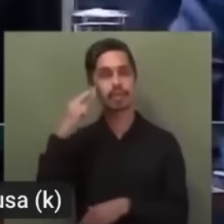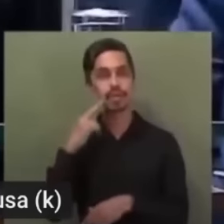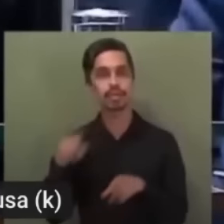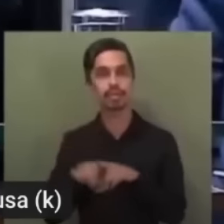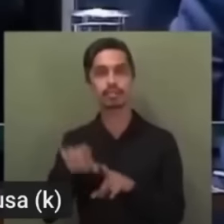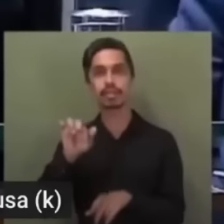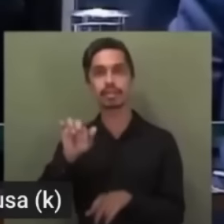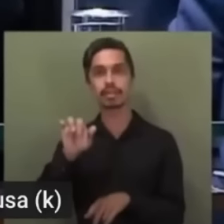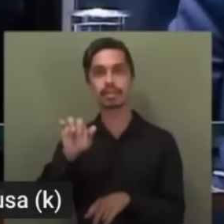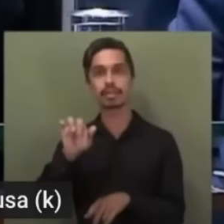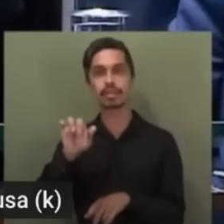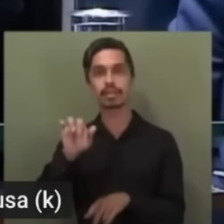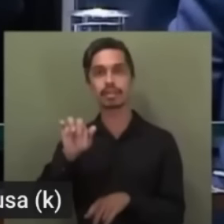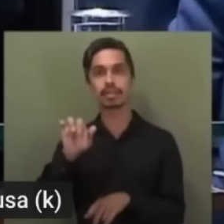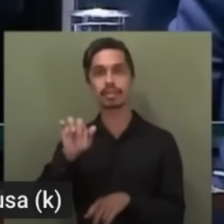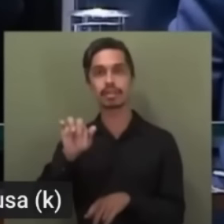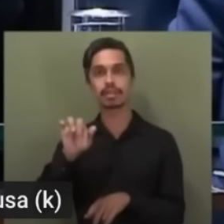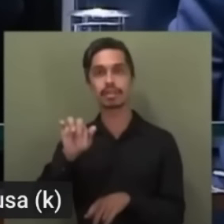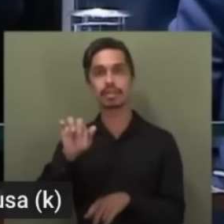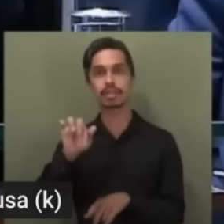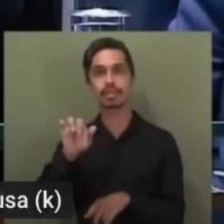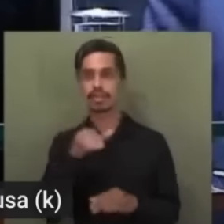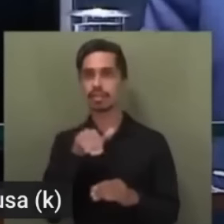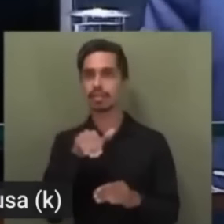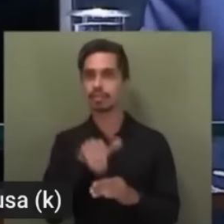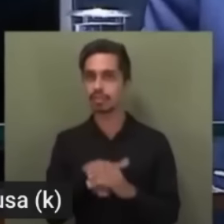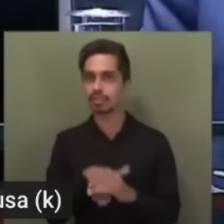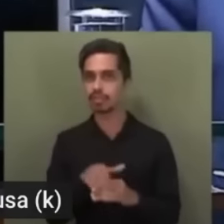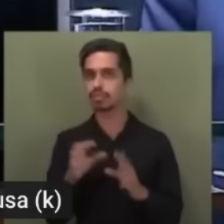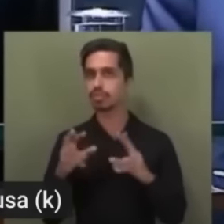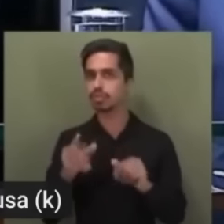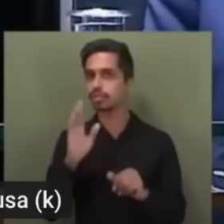podemos encerrar a votação todos já